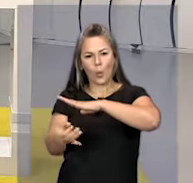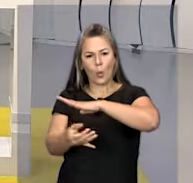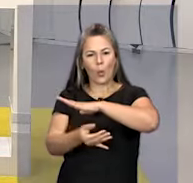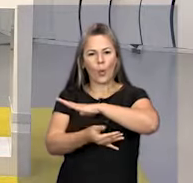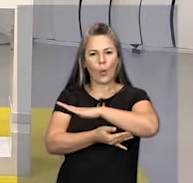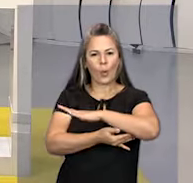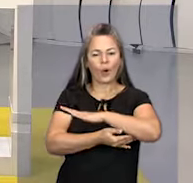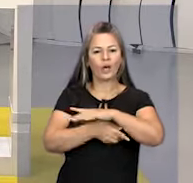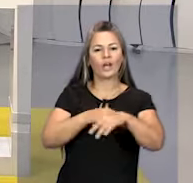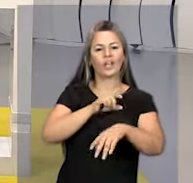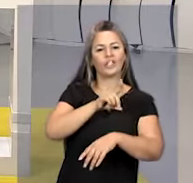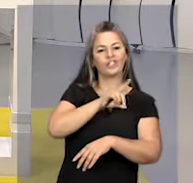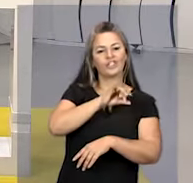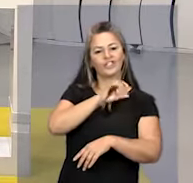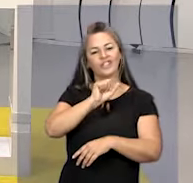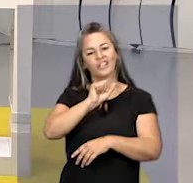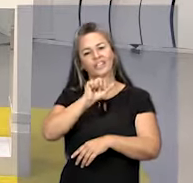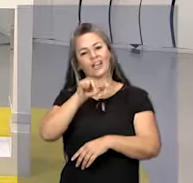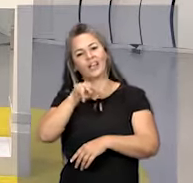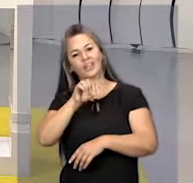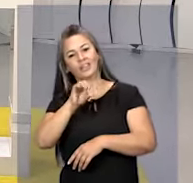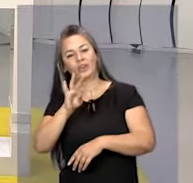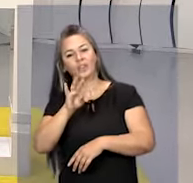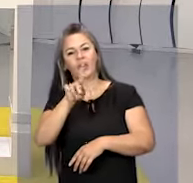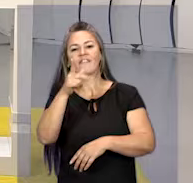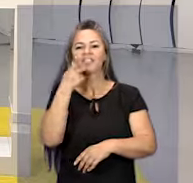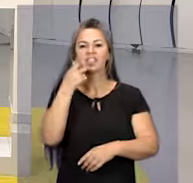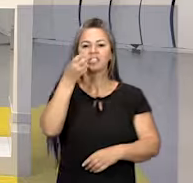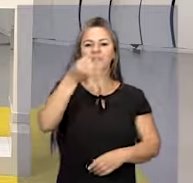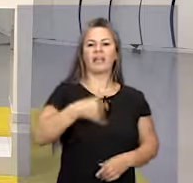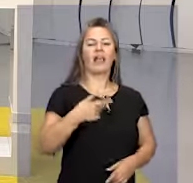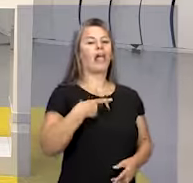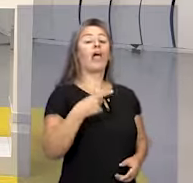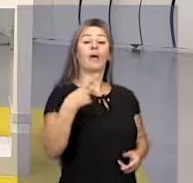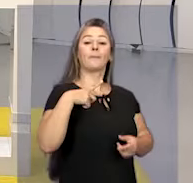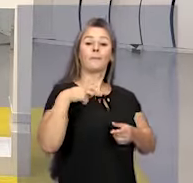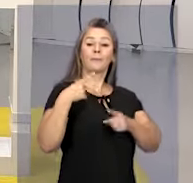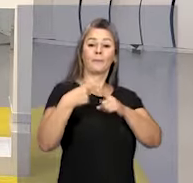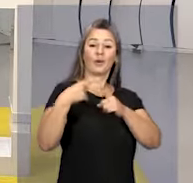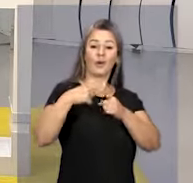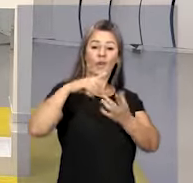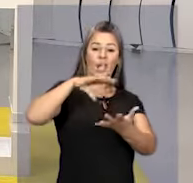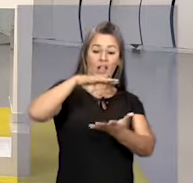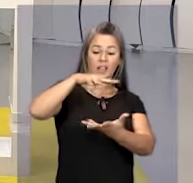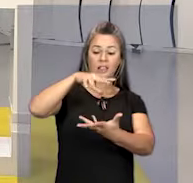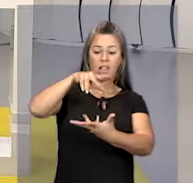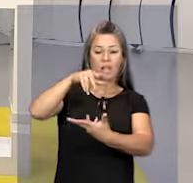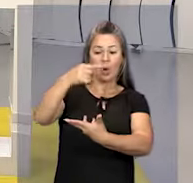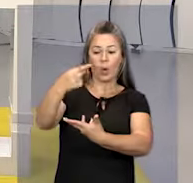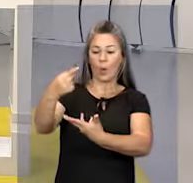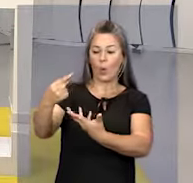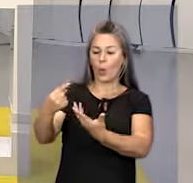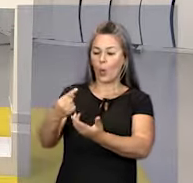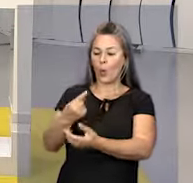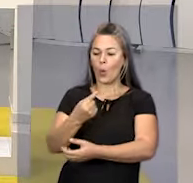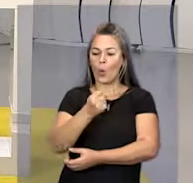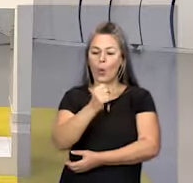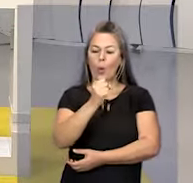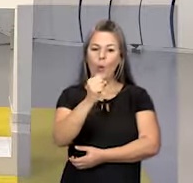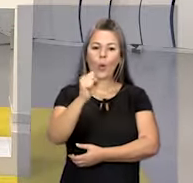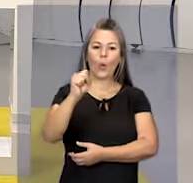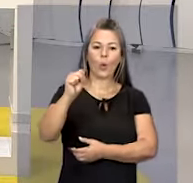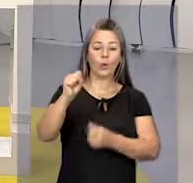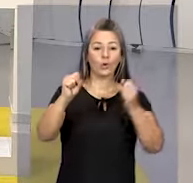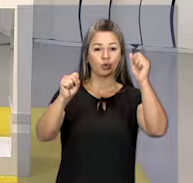Terra gira em torno do seu próprio eixo, e aí quando ela está de frente para o Sol é dia, e quando aquela parte